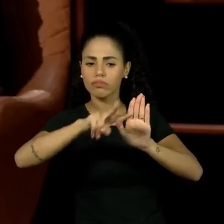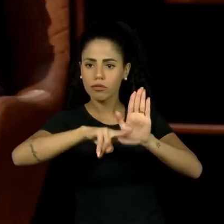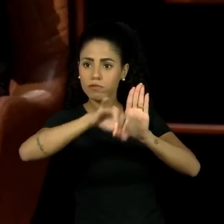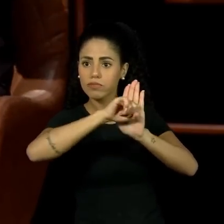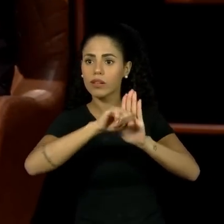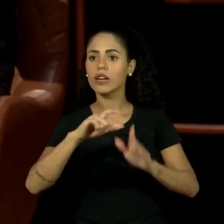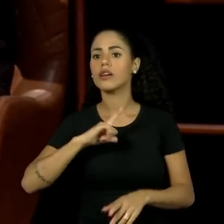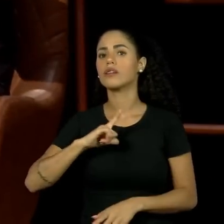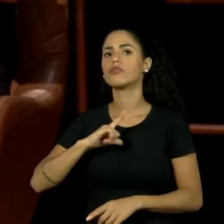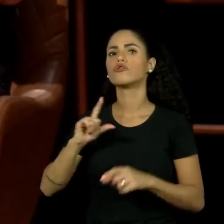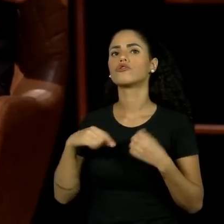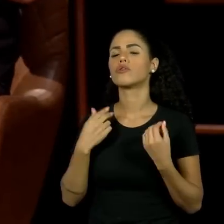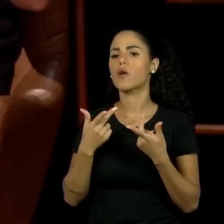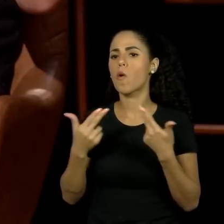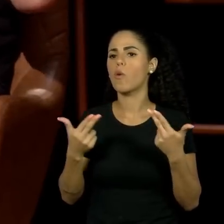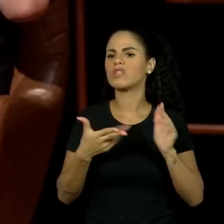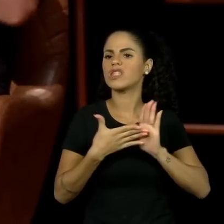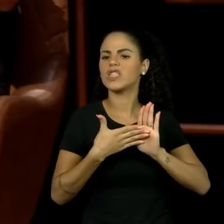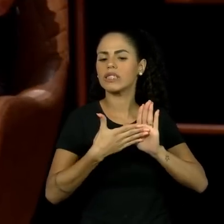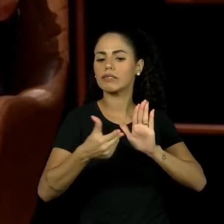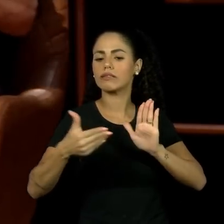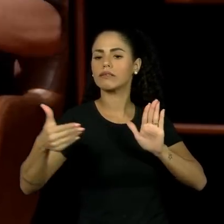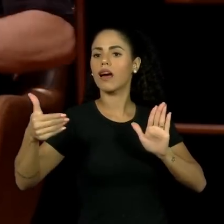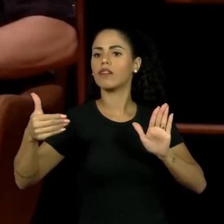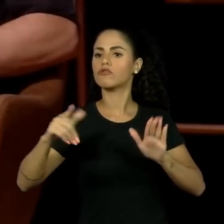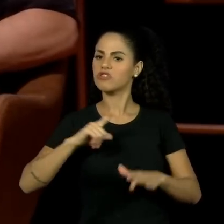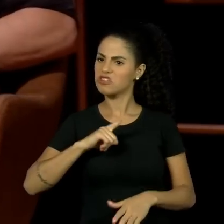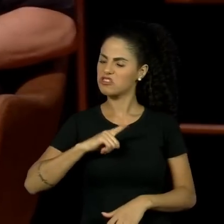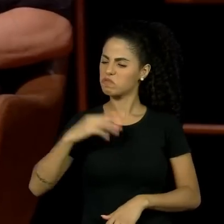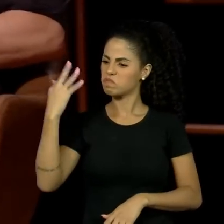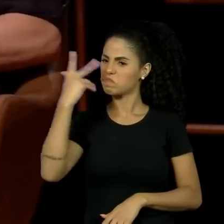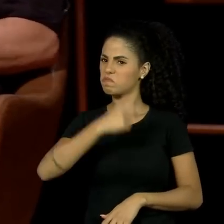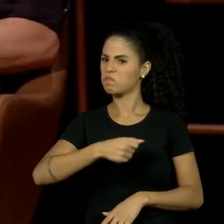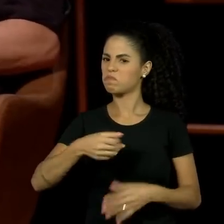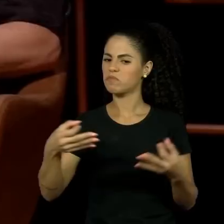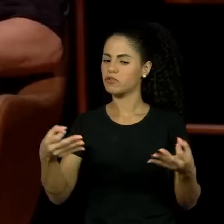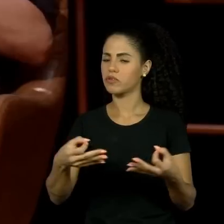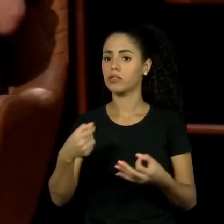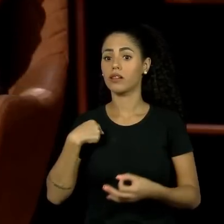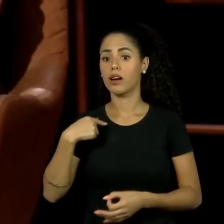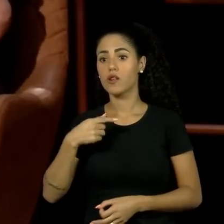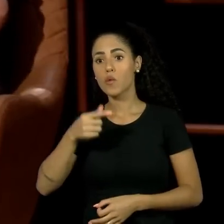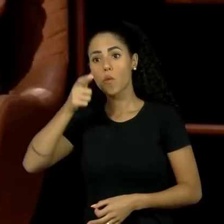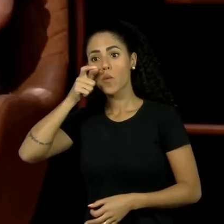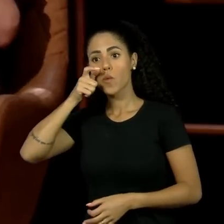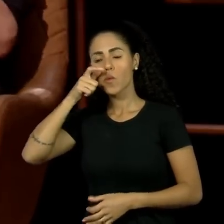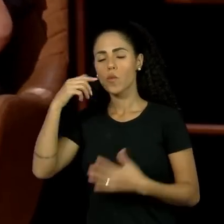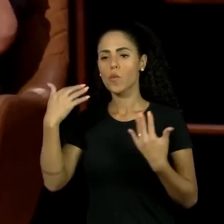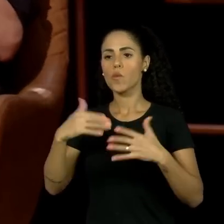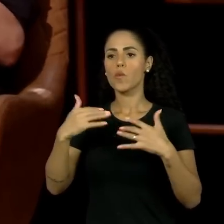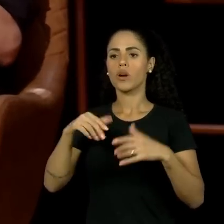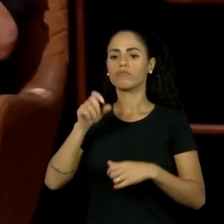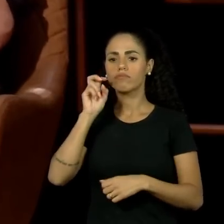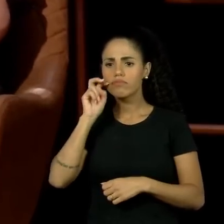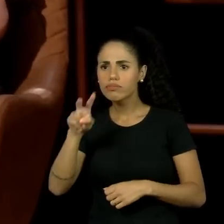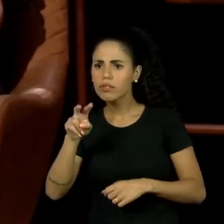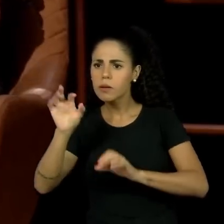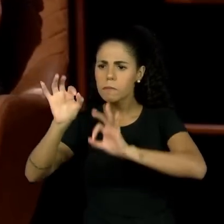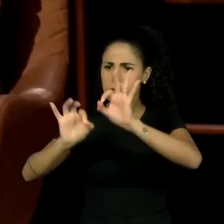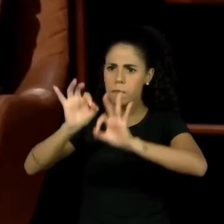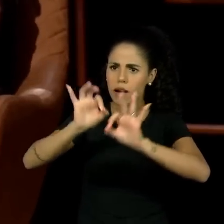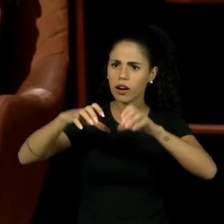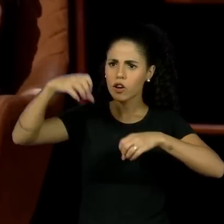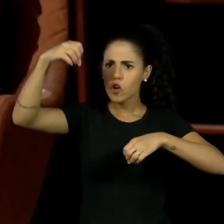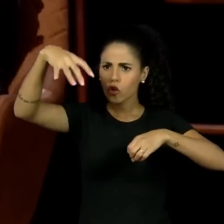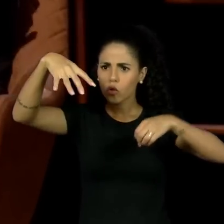traziam a estética para o palco, sabe? Era impressionante. Ver o Gerald fazendo luz,